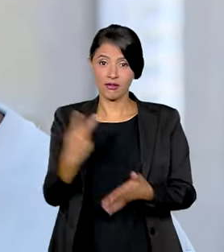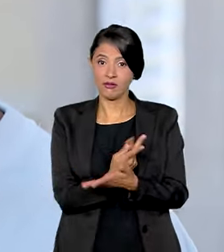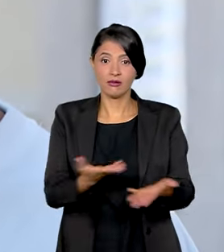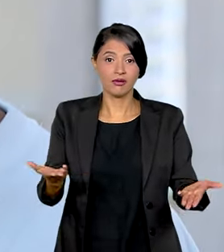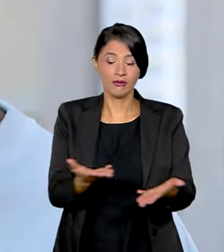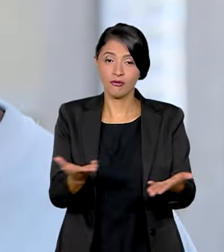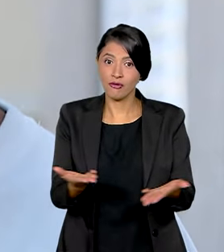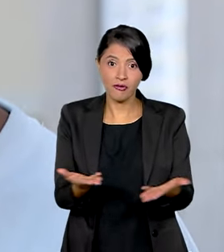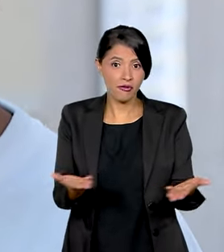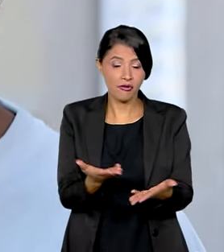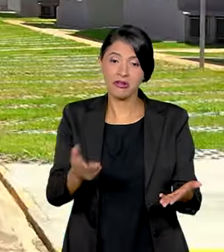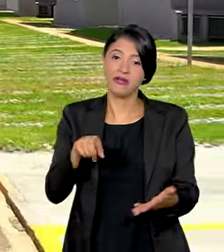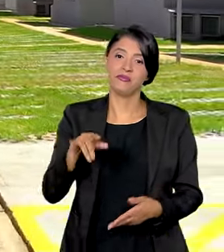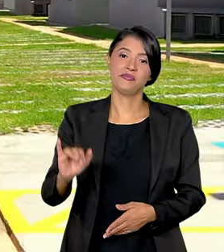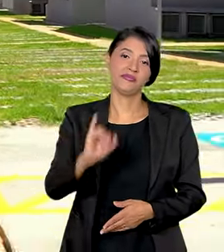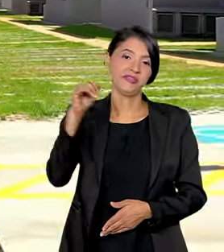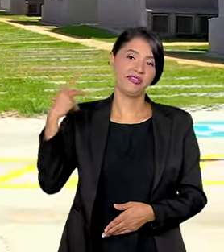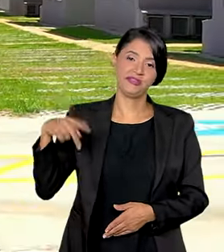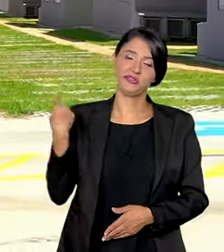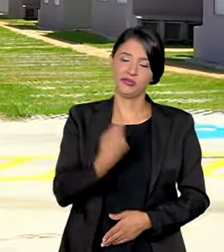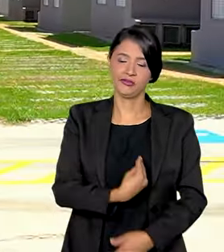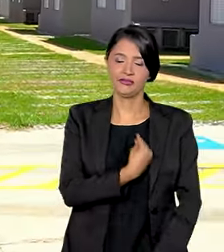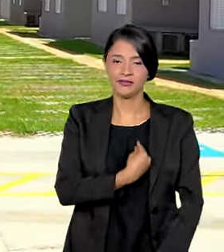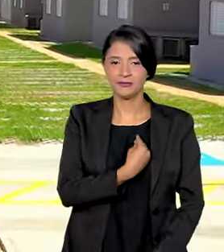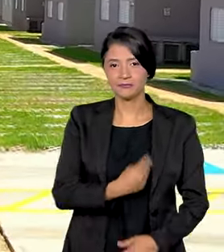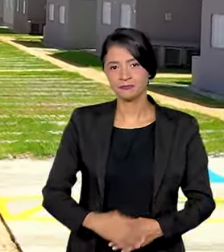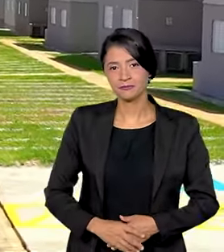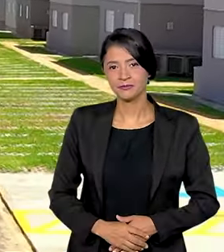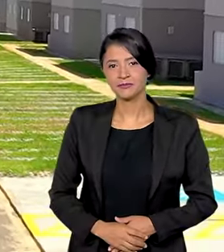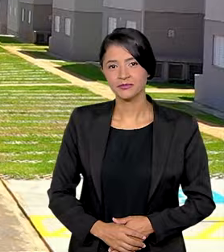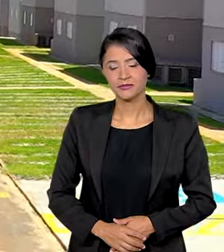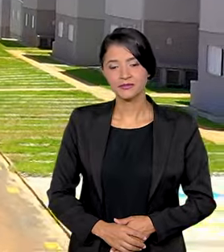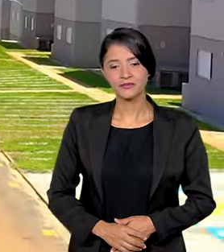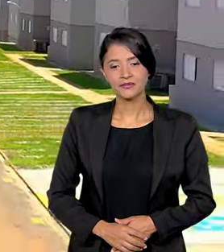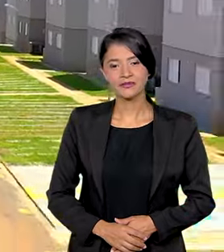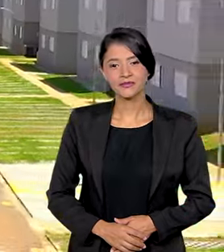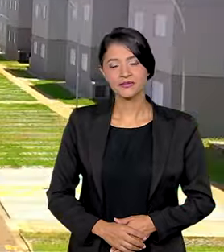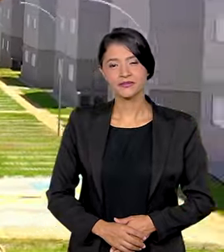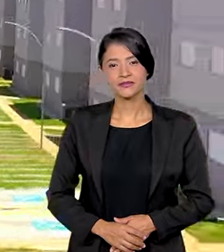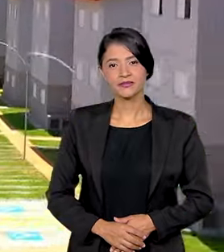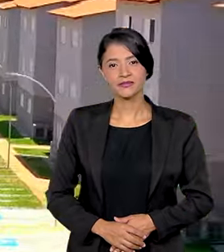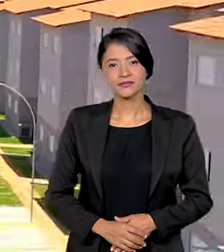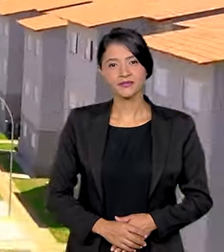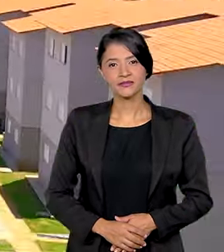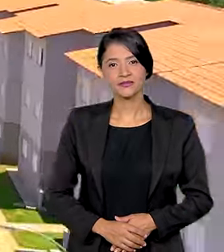sonho acontecer agora tá sendo muito, muito importante na vida da gente.